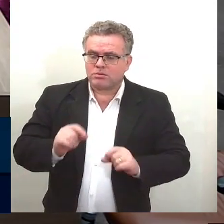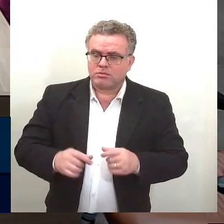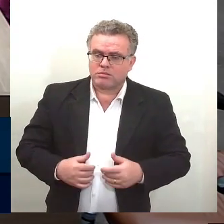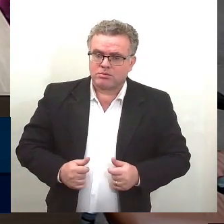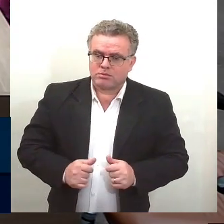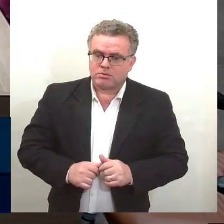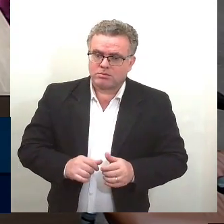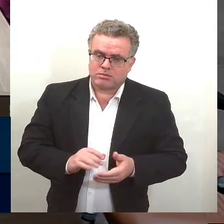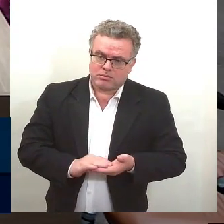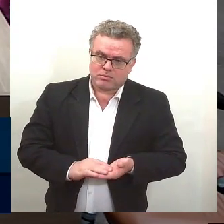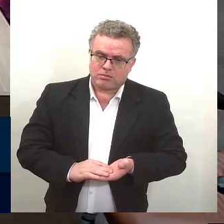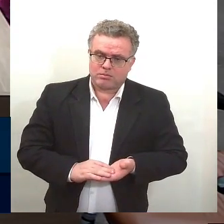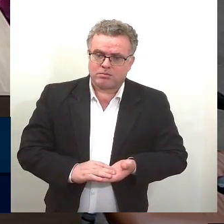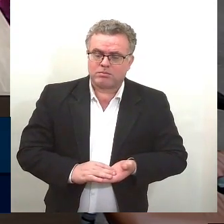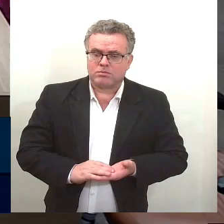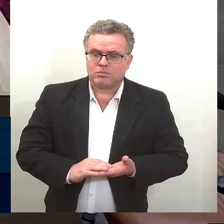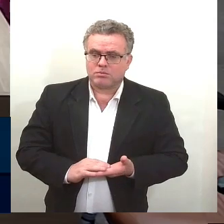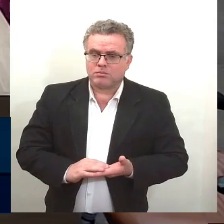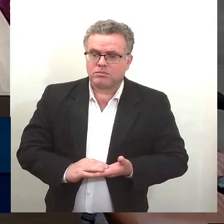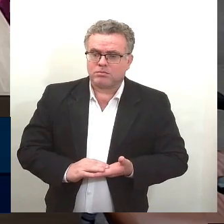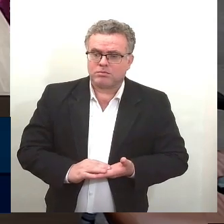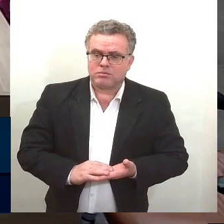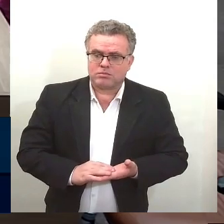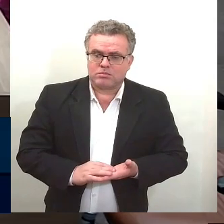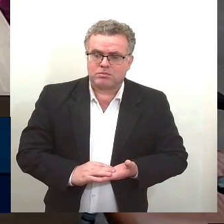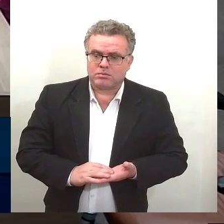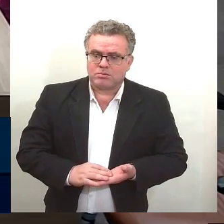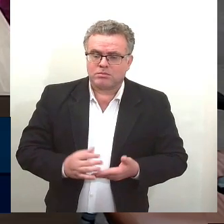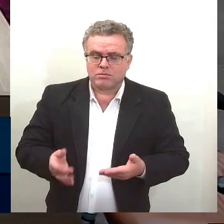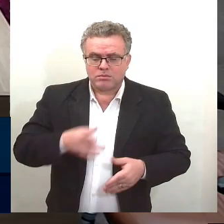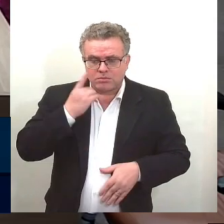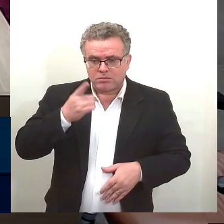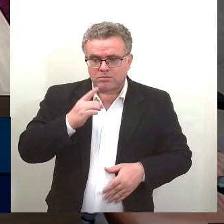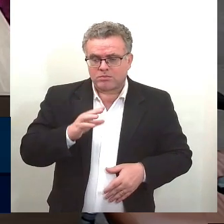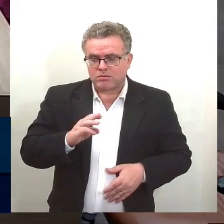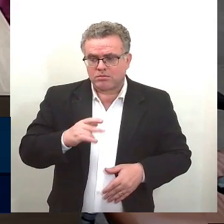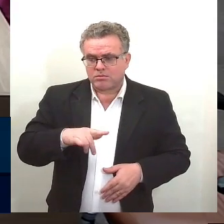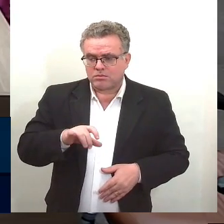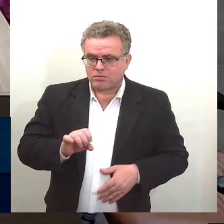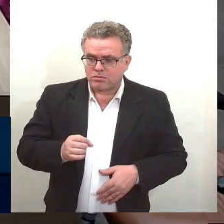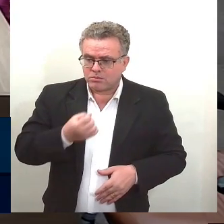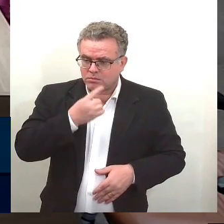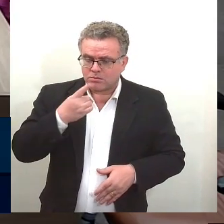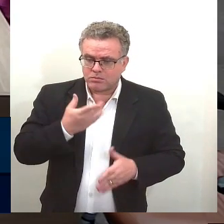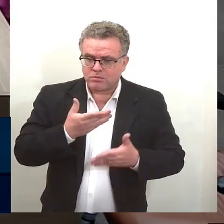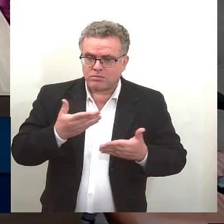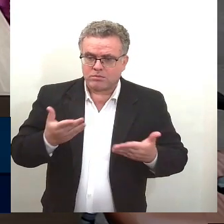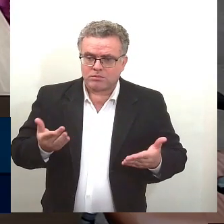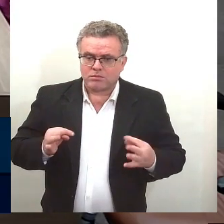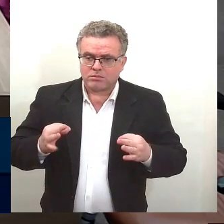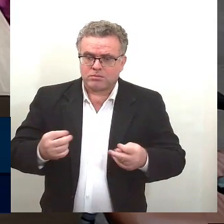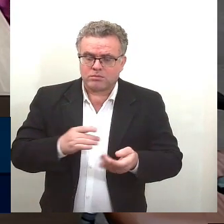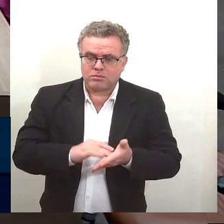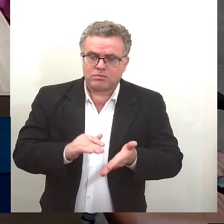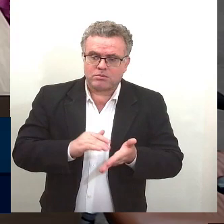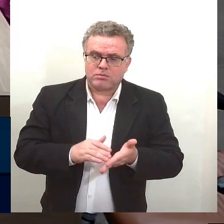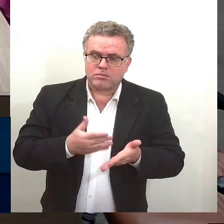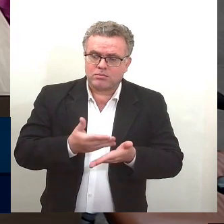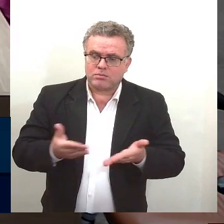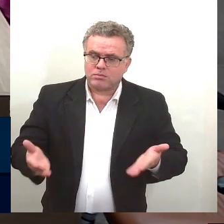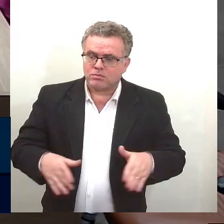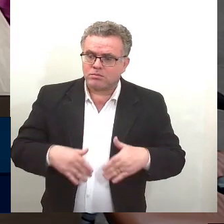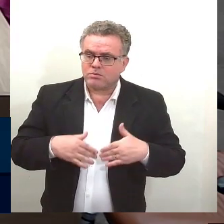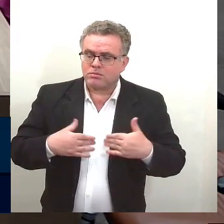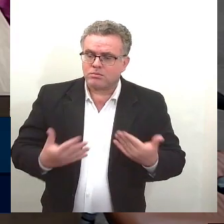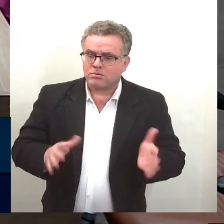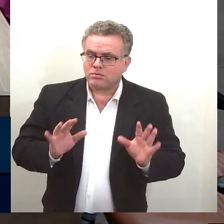Palavra o deputado Cristiano. Bom dia, presidente, bom dia, secretária, colegas deputados, a equipe da Secretaria da Fazenda